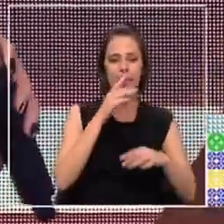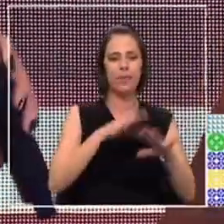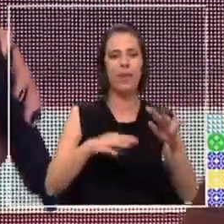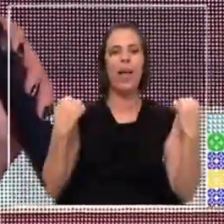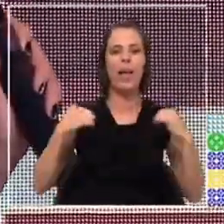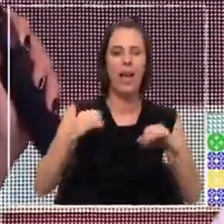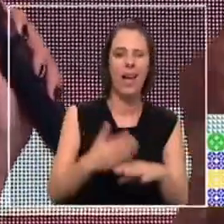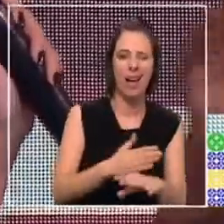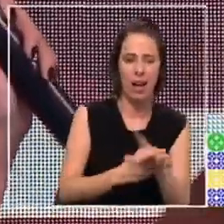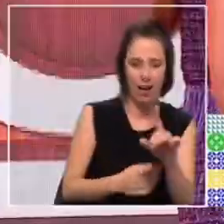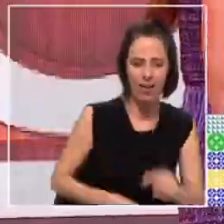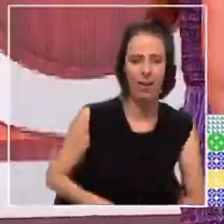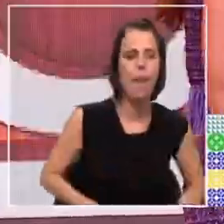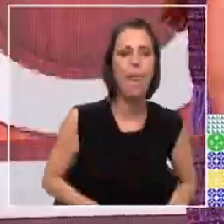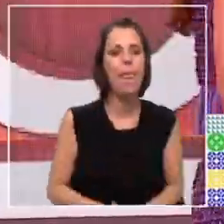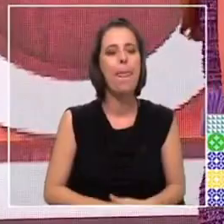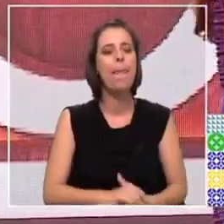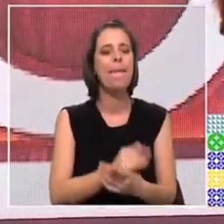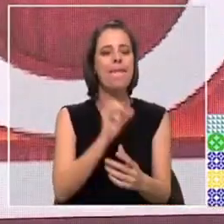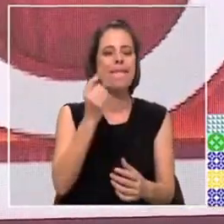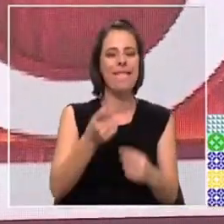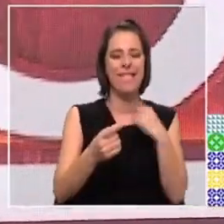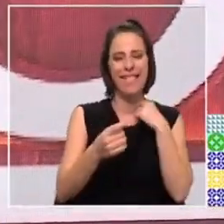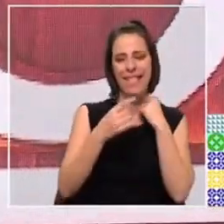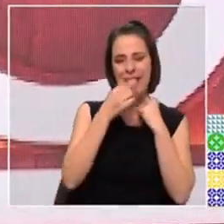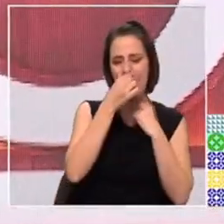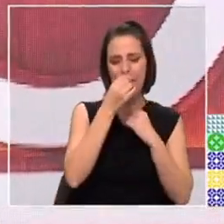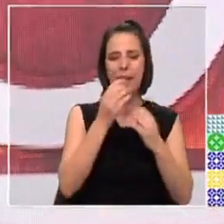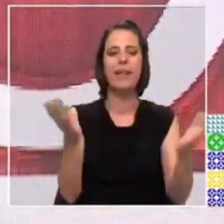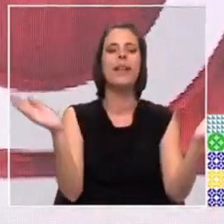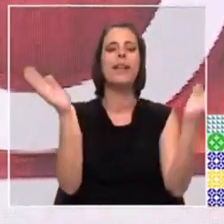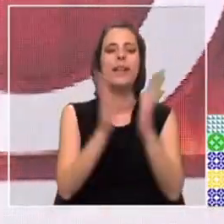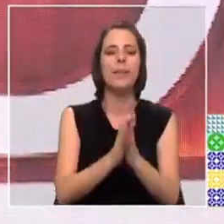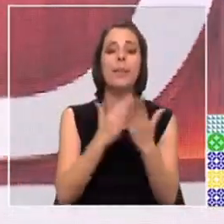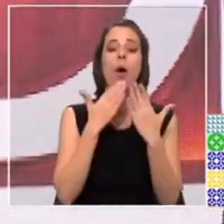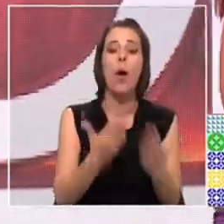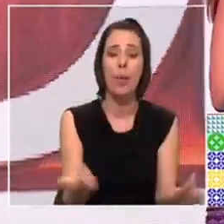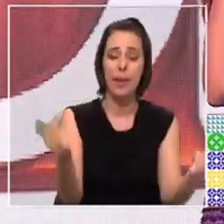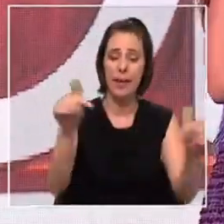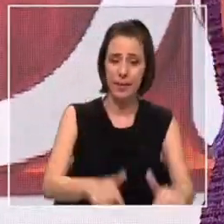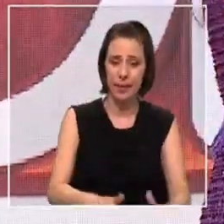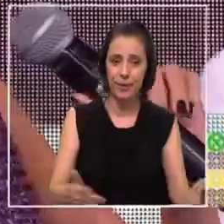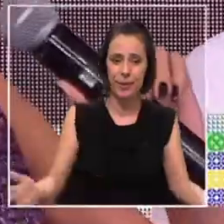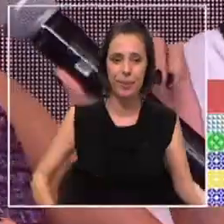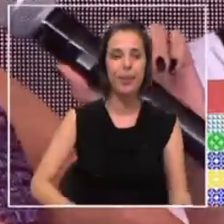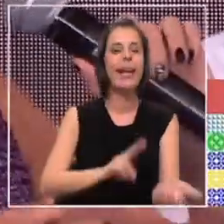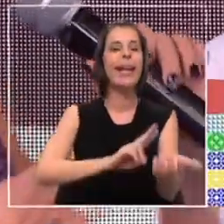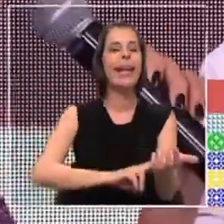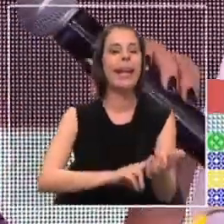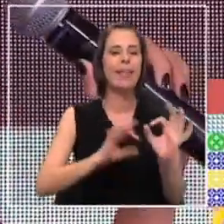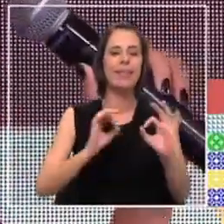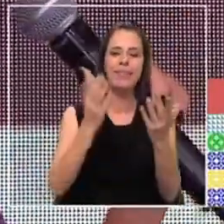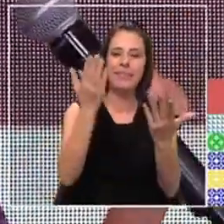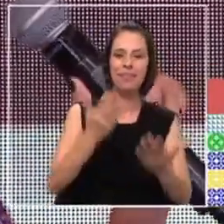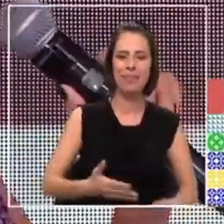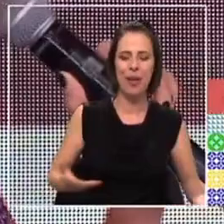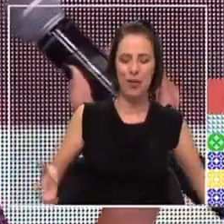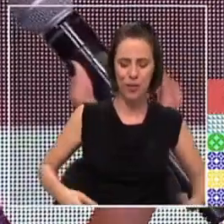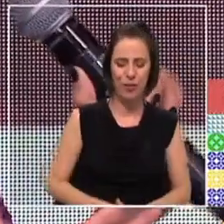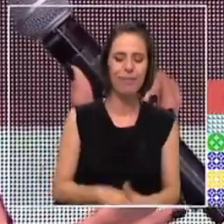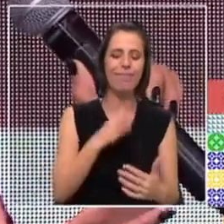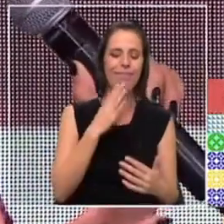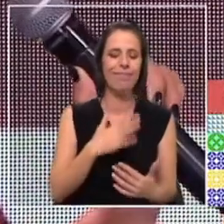antes e depois muito obrigada por terem vindo este ritmo sempre bem-vindos